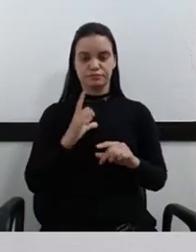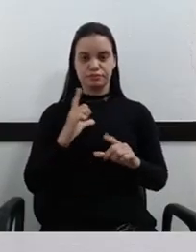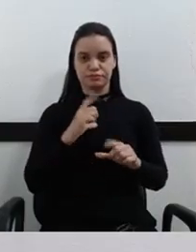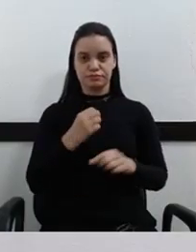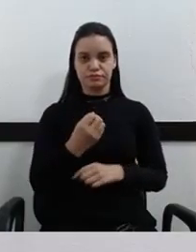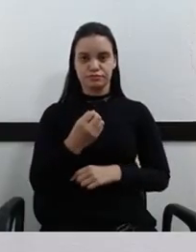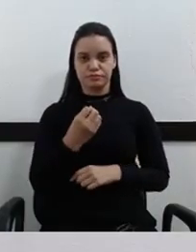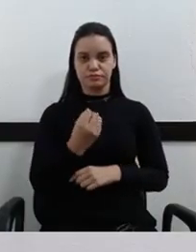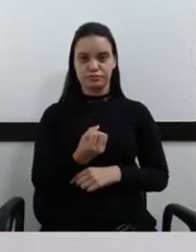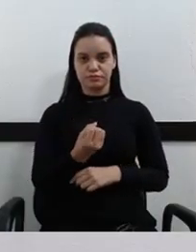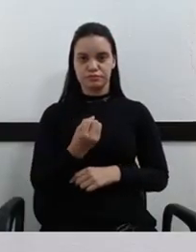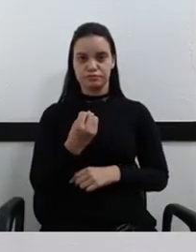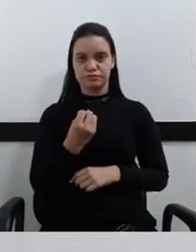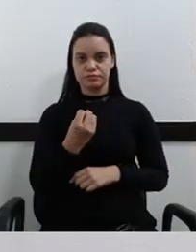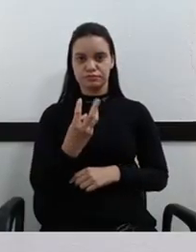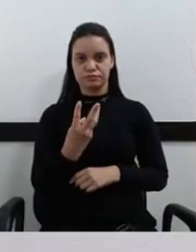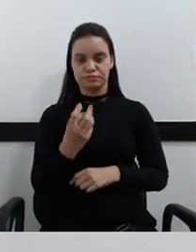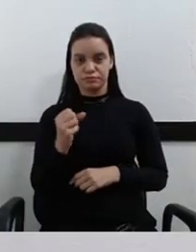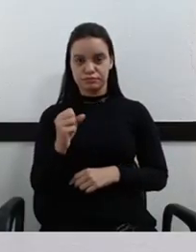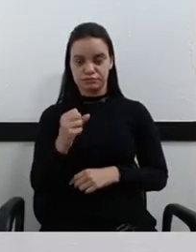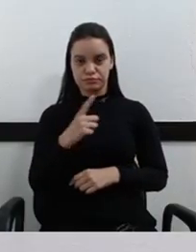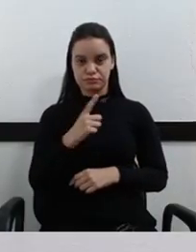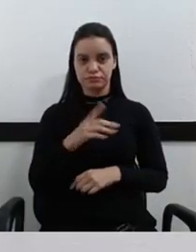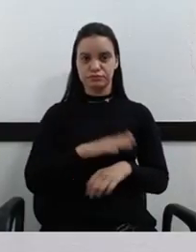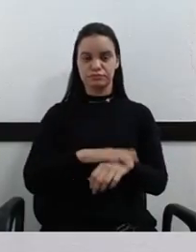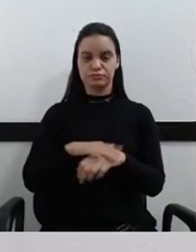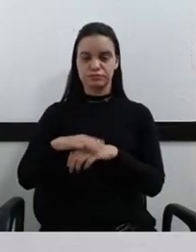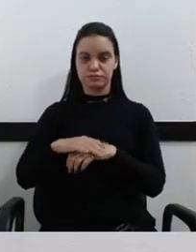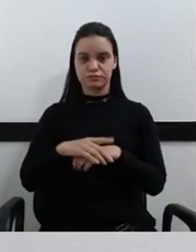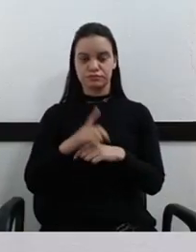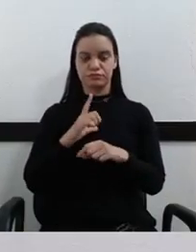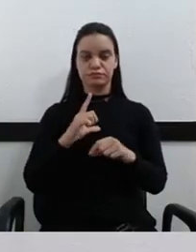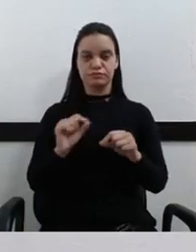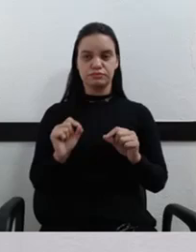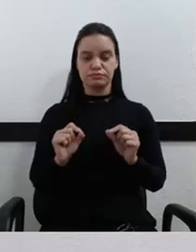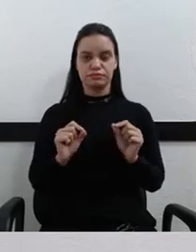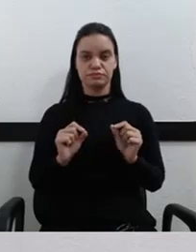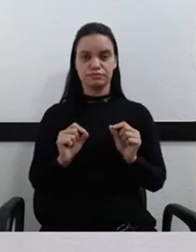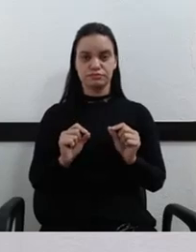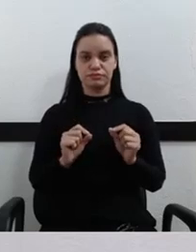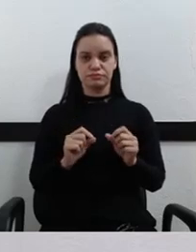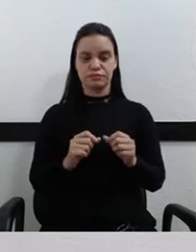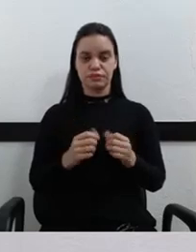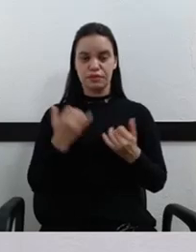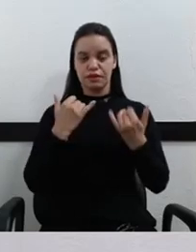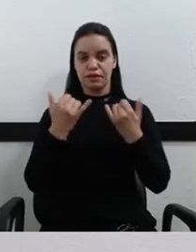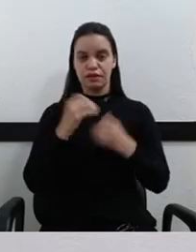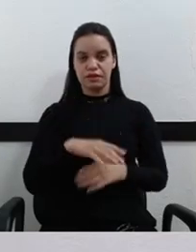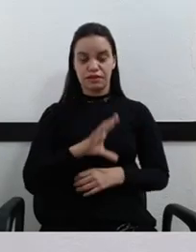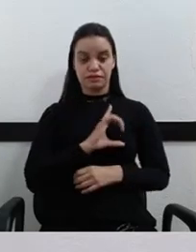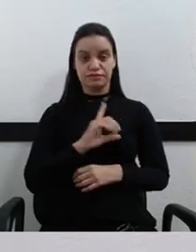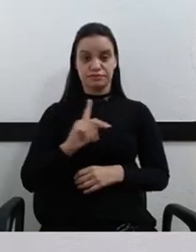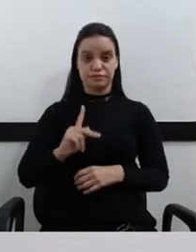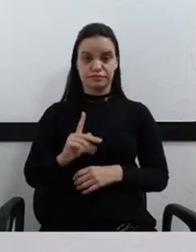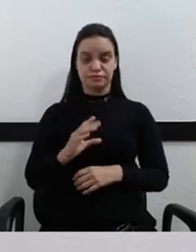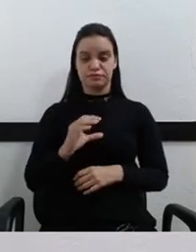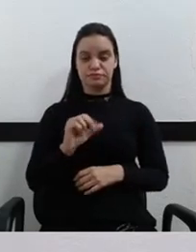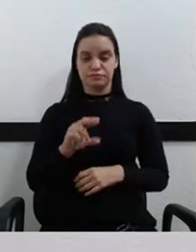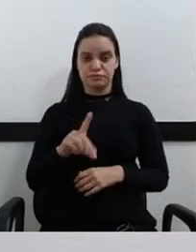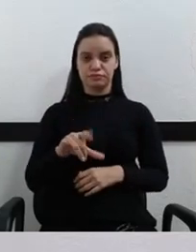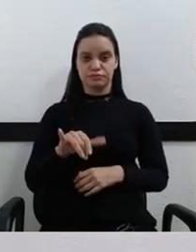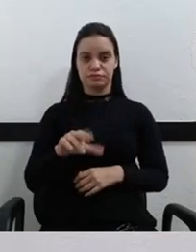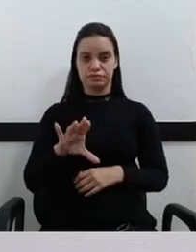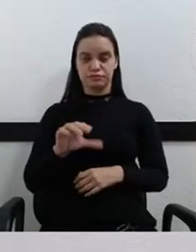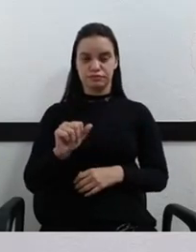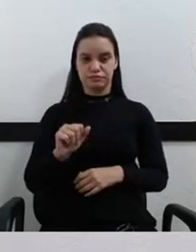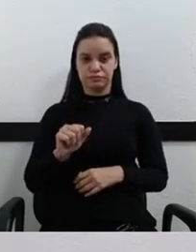deliberação 038 de 2007, opino pelo acolhimento da inscrição indicação das defensoras públicas Carolina Silveira